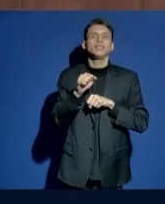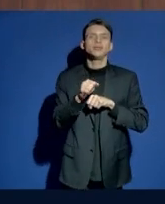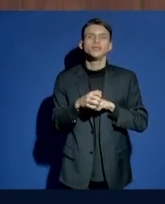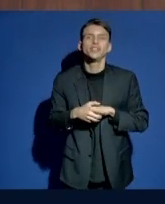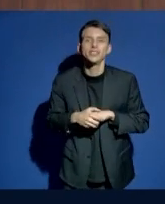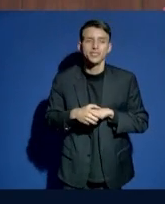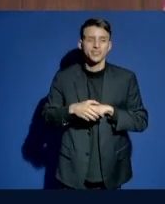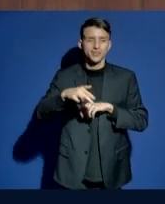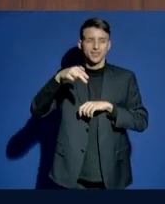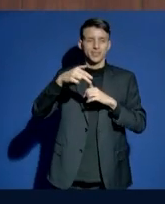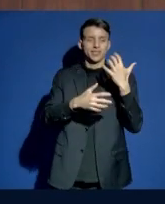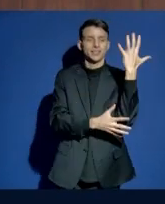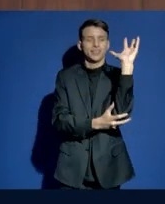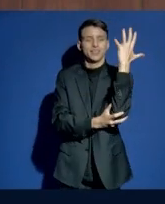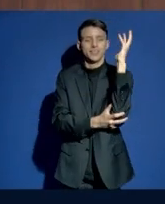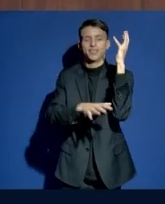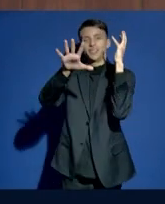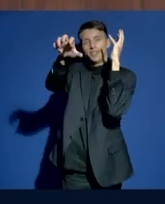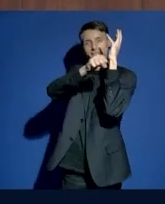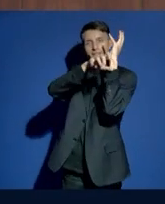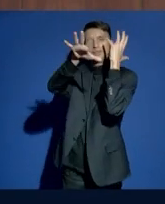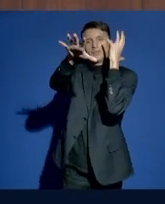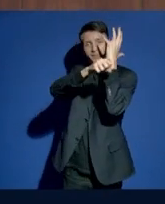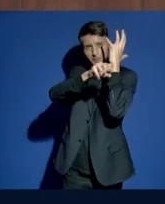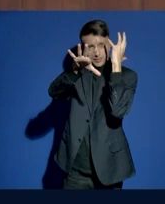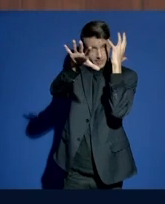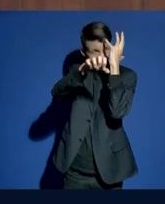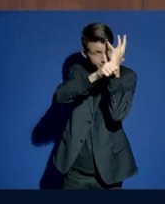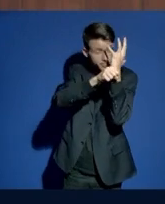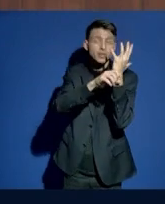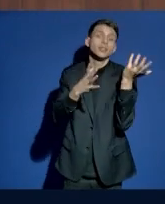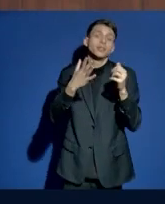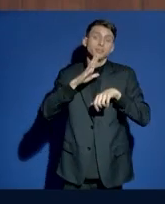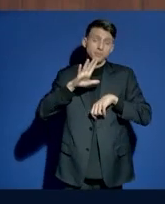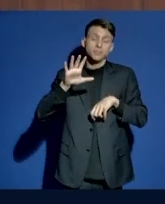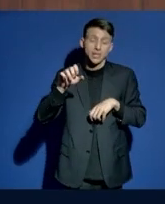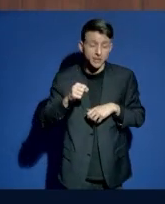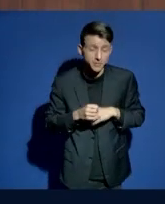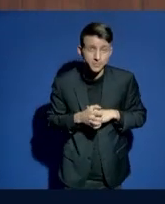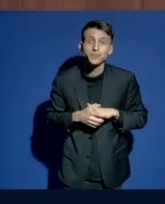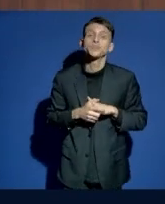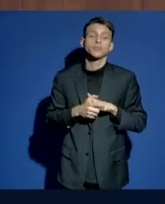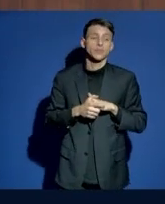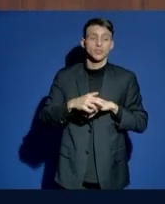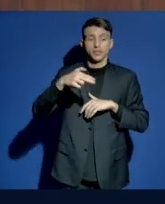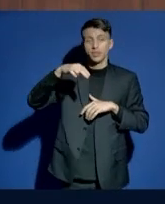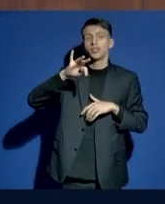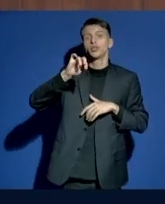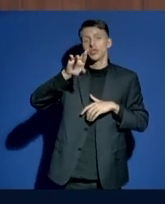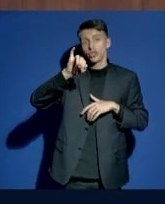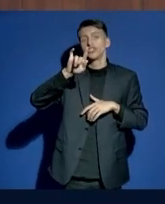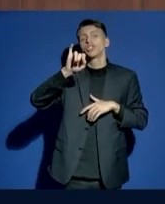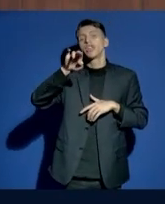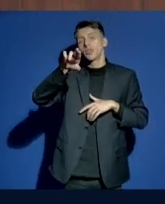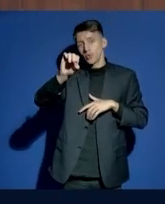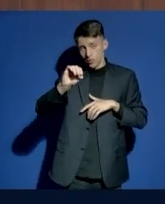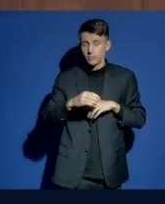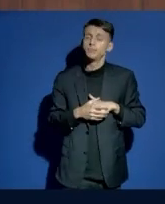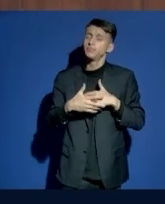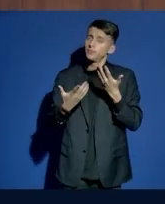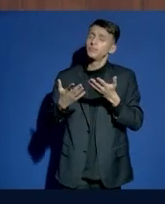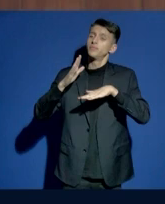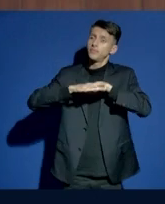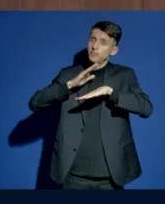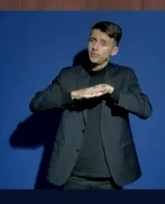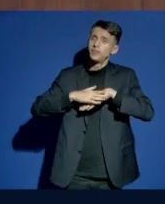não é? A grande maioria, acho que já ouviu falar da fixação biológica do nitrogênio, não é? Onde nós temos os